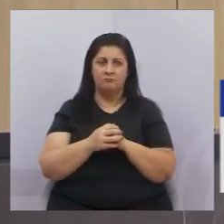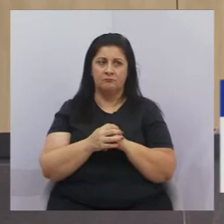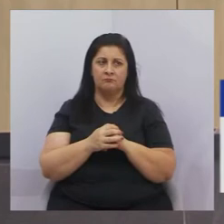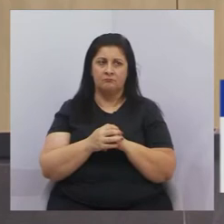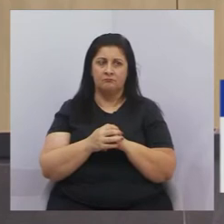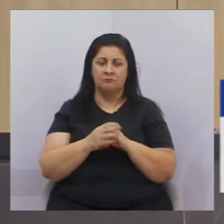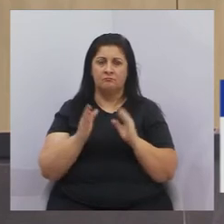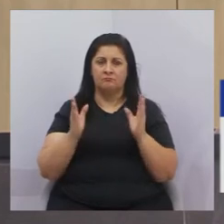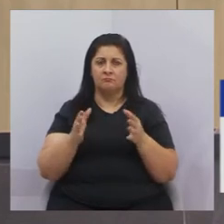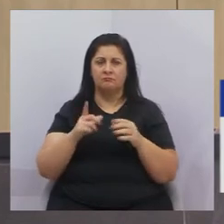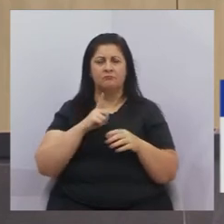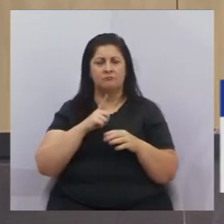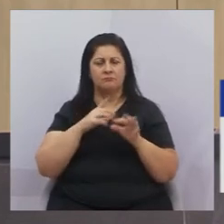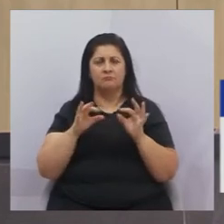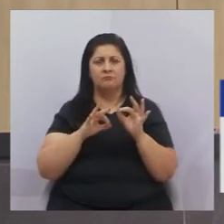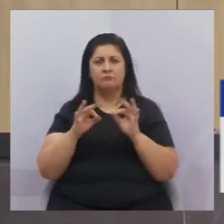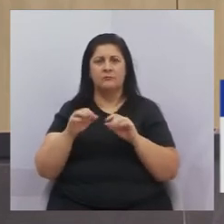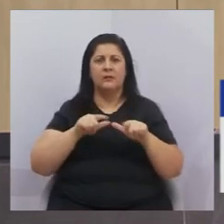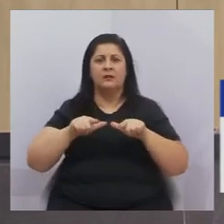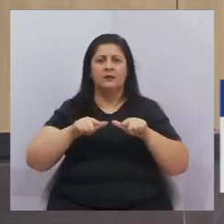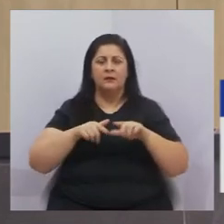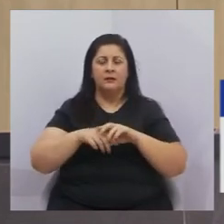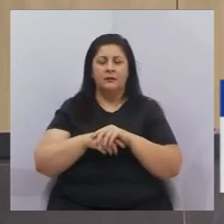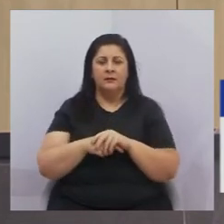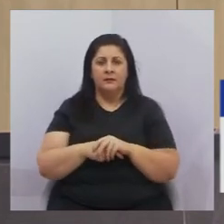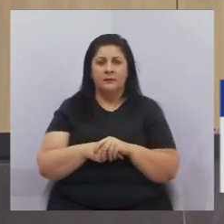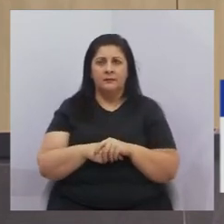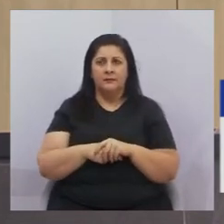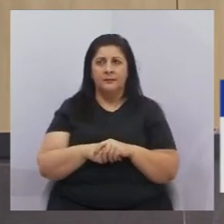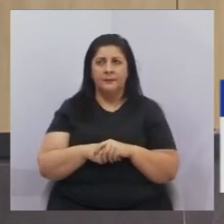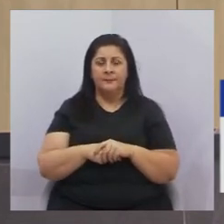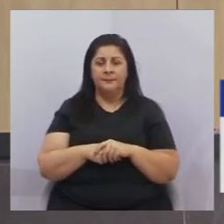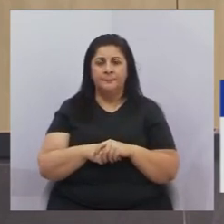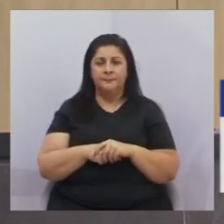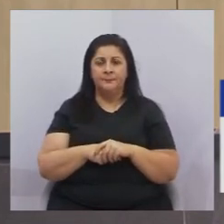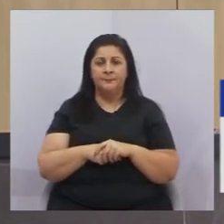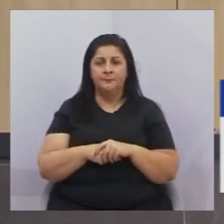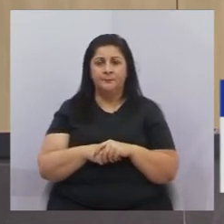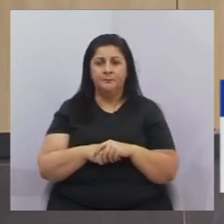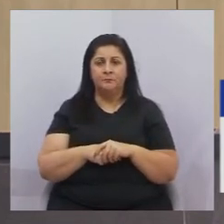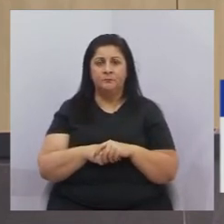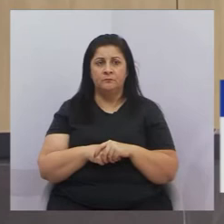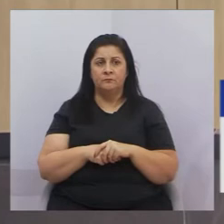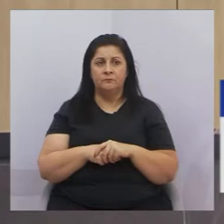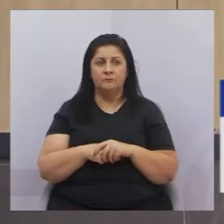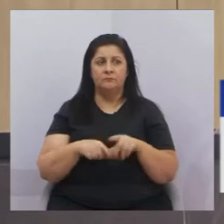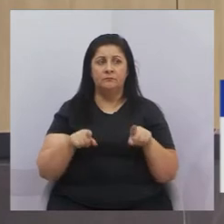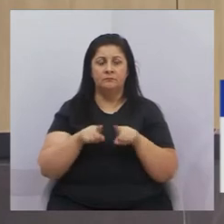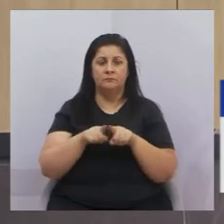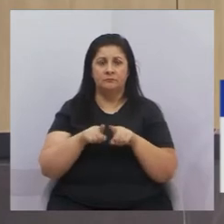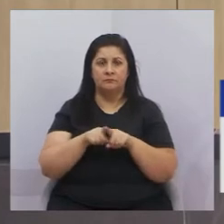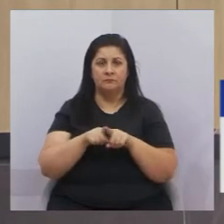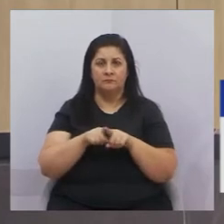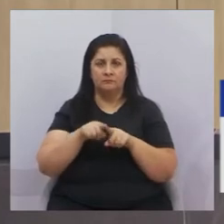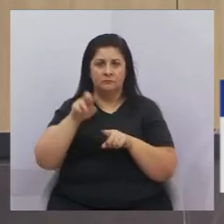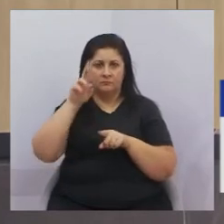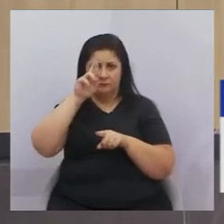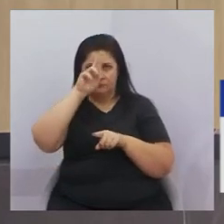faz todo esse trabalho, né, que citei na hora da minha apresentação. E outra, viu, Rodrigo, questão, por